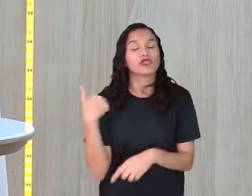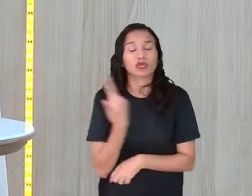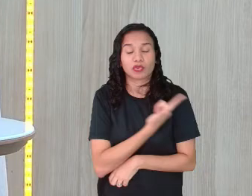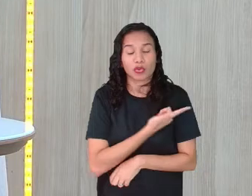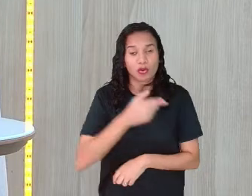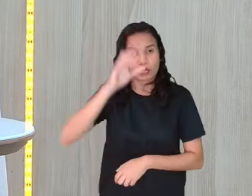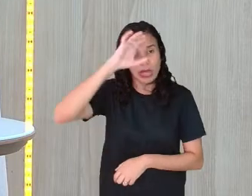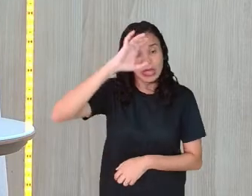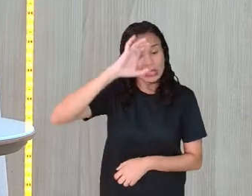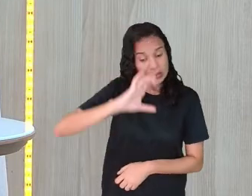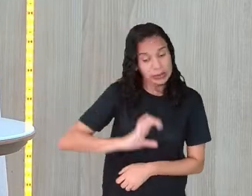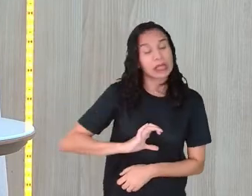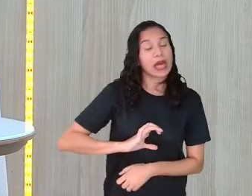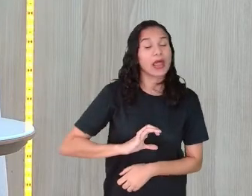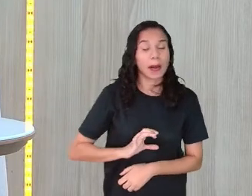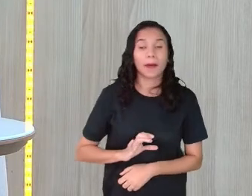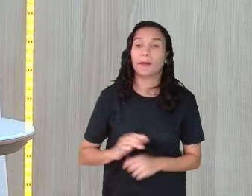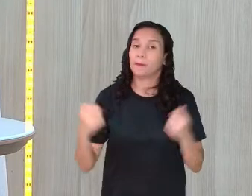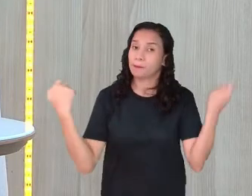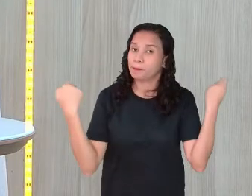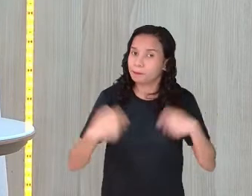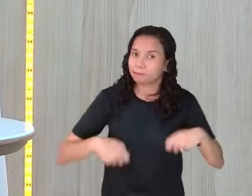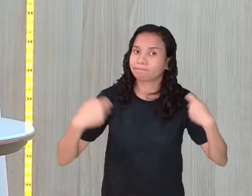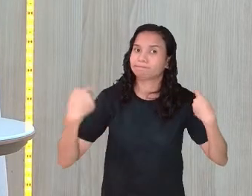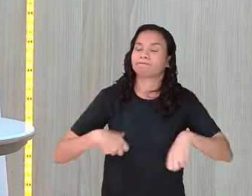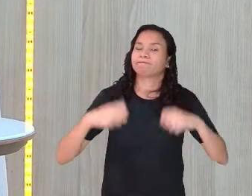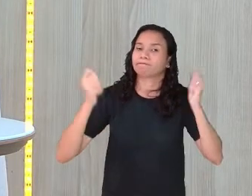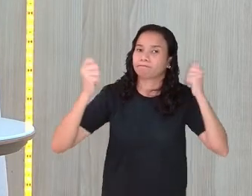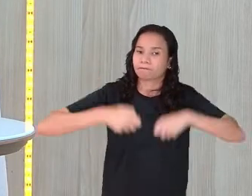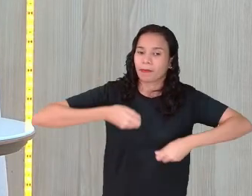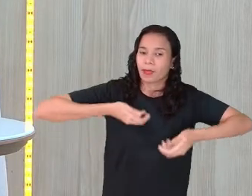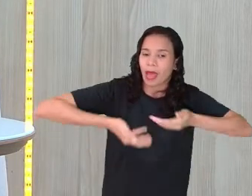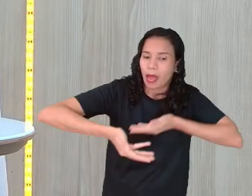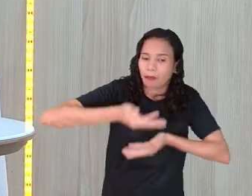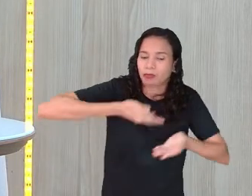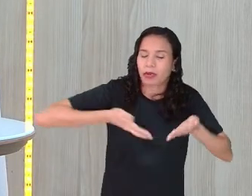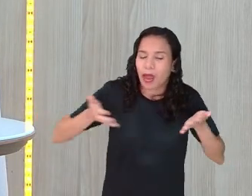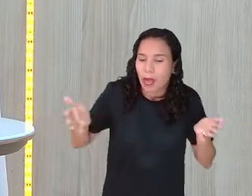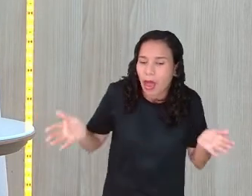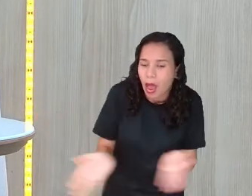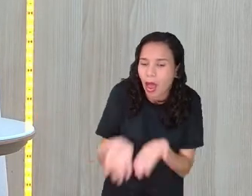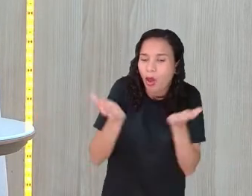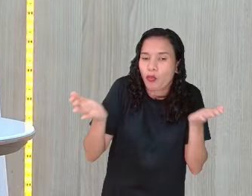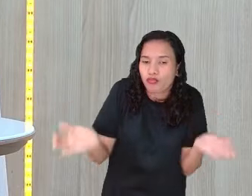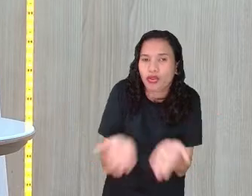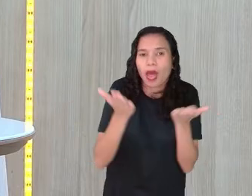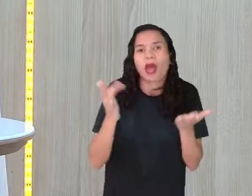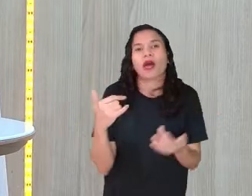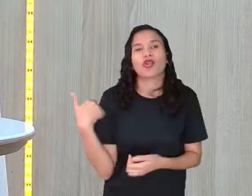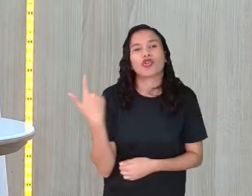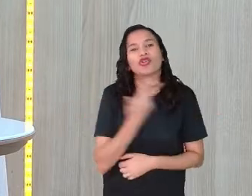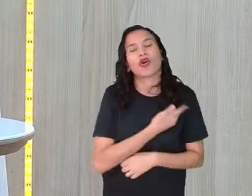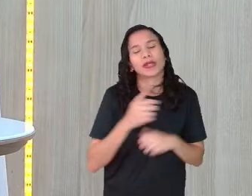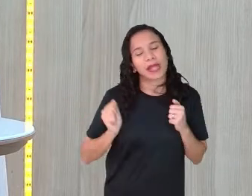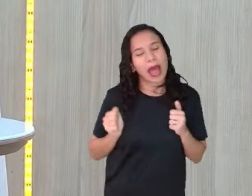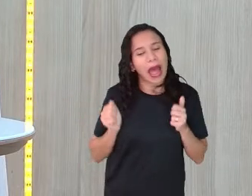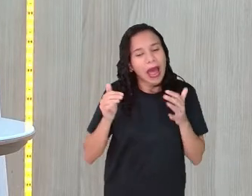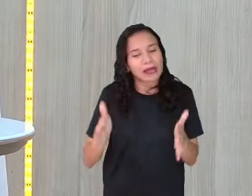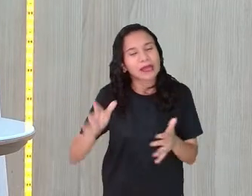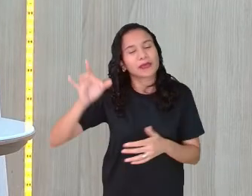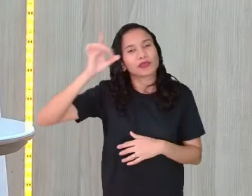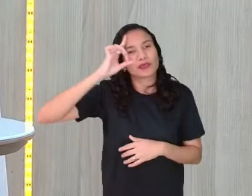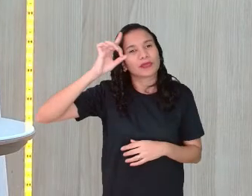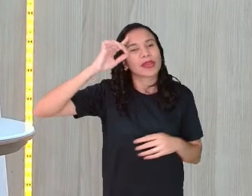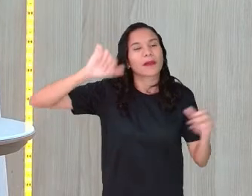enquanto cidadãos, né, a gente pode trabalhar um pouquinho naquelas nossas pequenas ações que a gente sempre fala